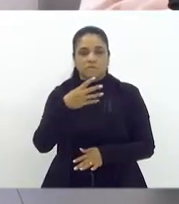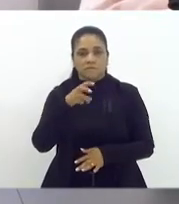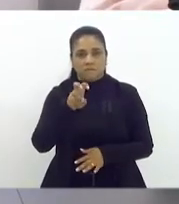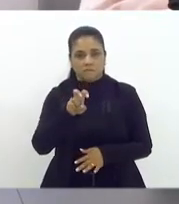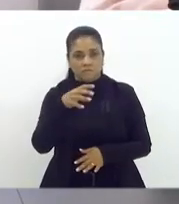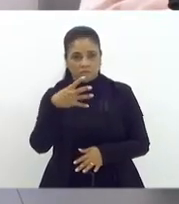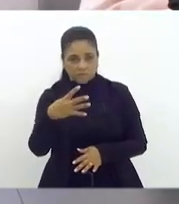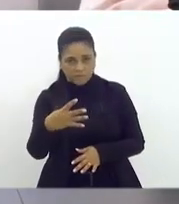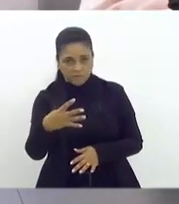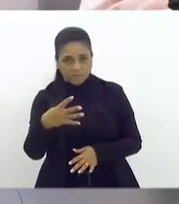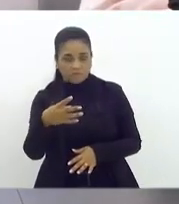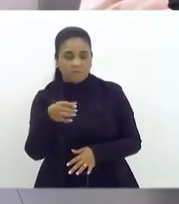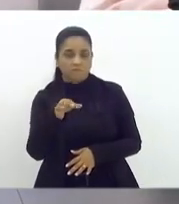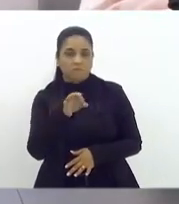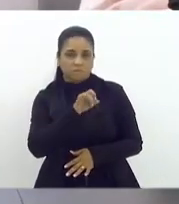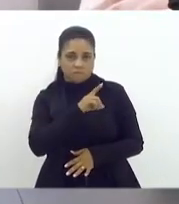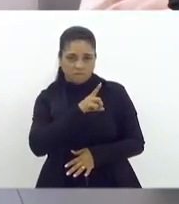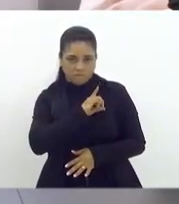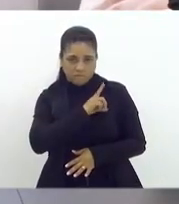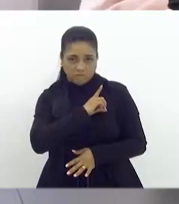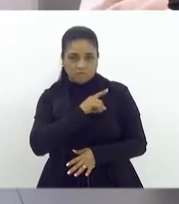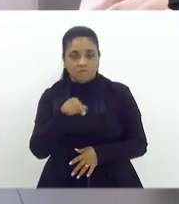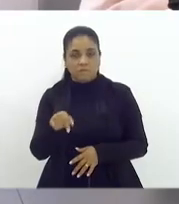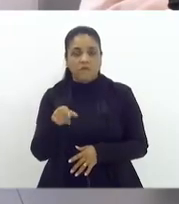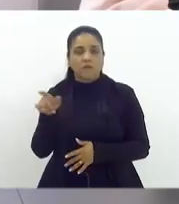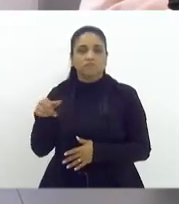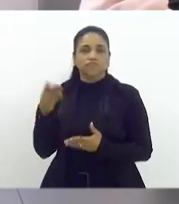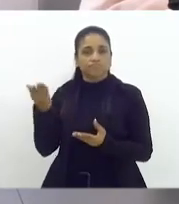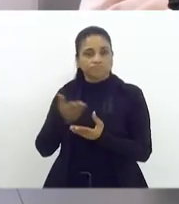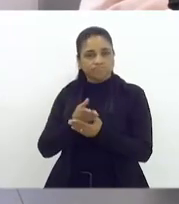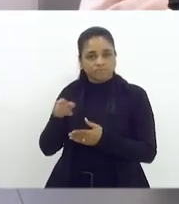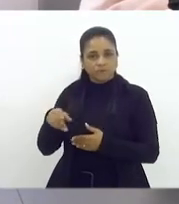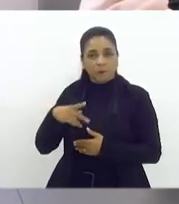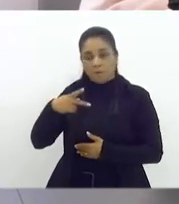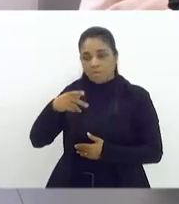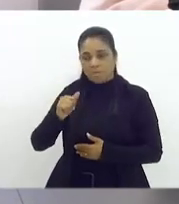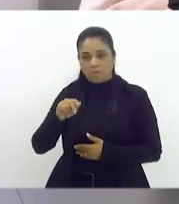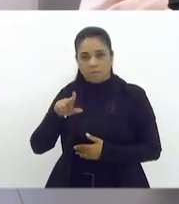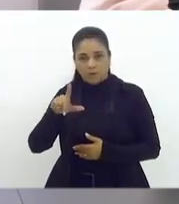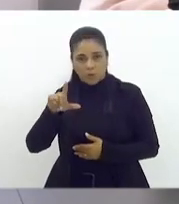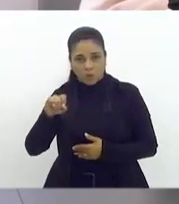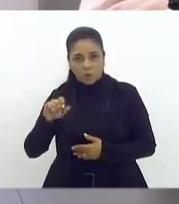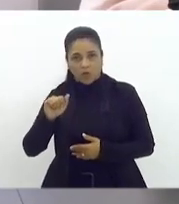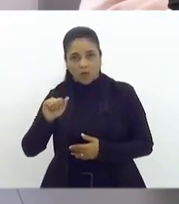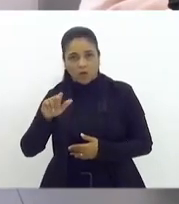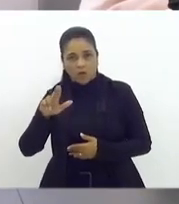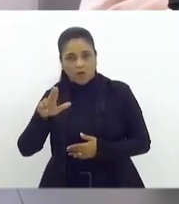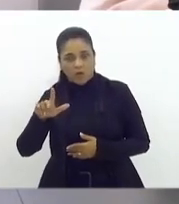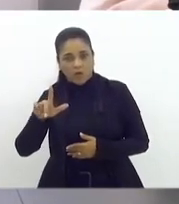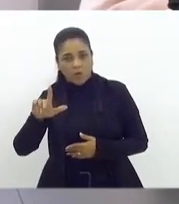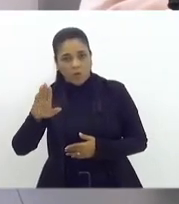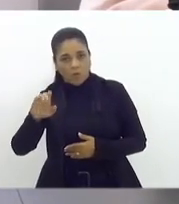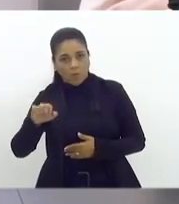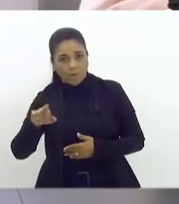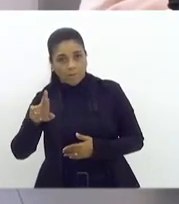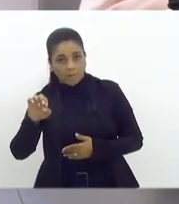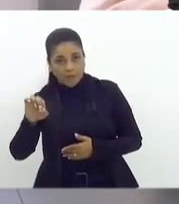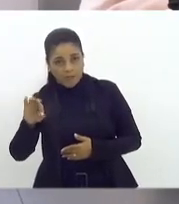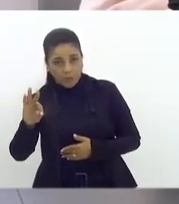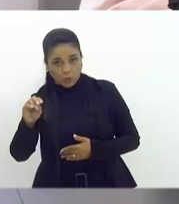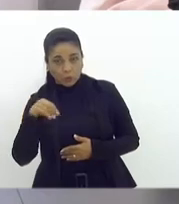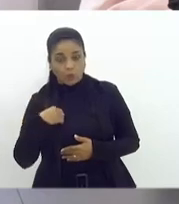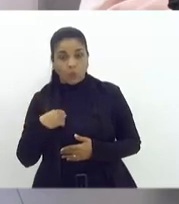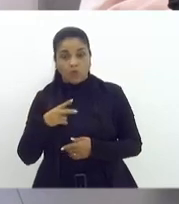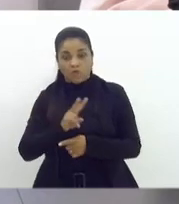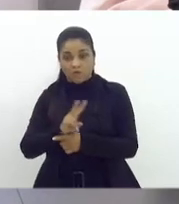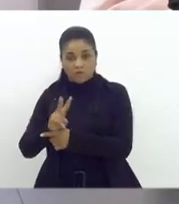fatos relacionados inclusive um deles é do Paulo Alberto da Silva que é um porteiro que respondeu ter dois